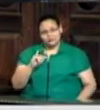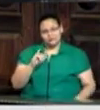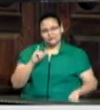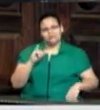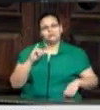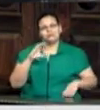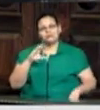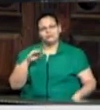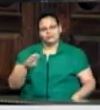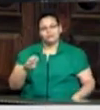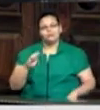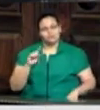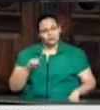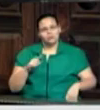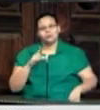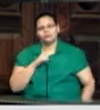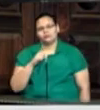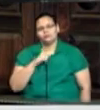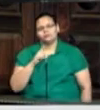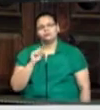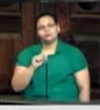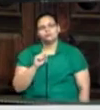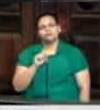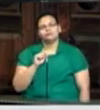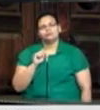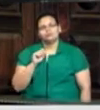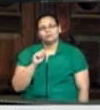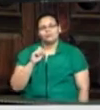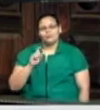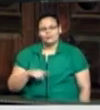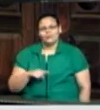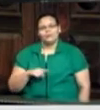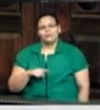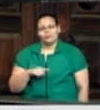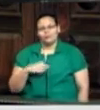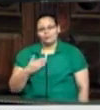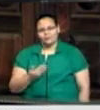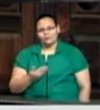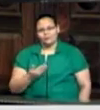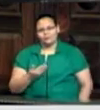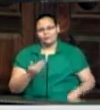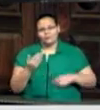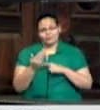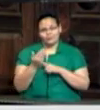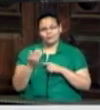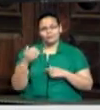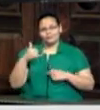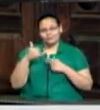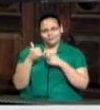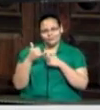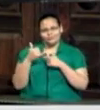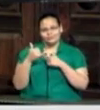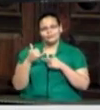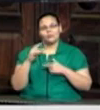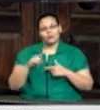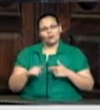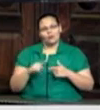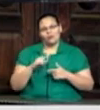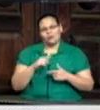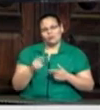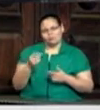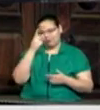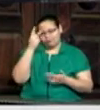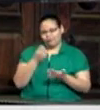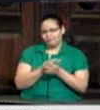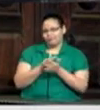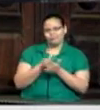de crime, ele está sendo imediatamente identificado como receptador. Então,